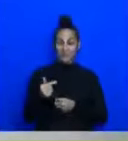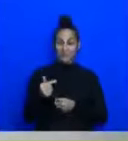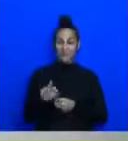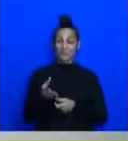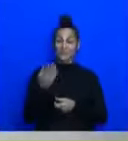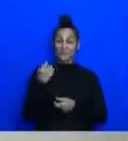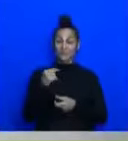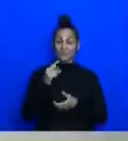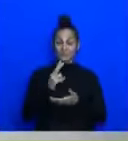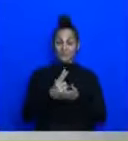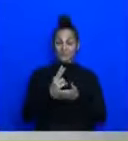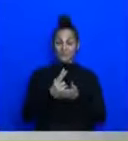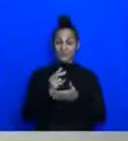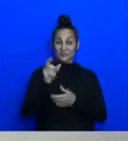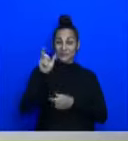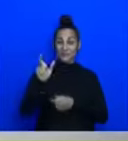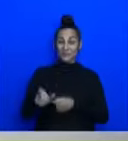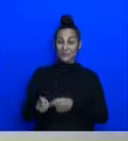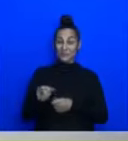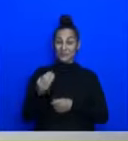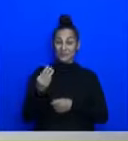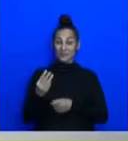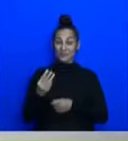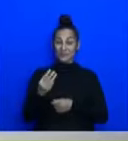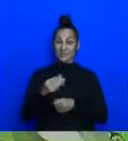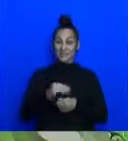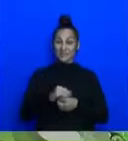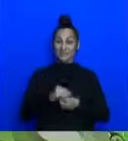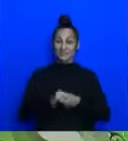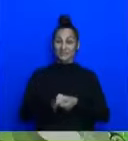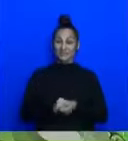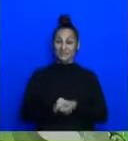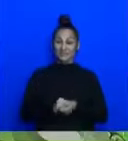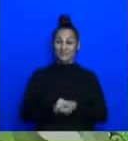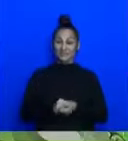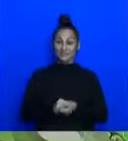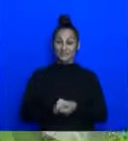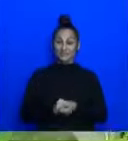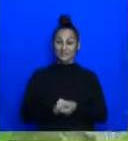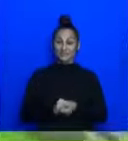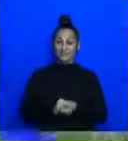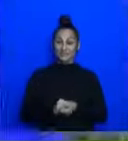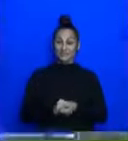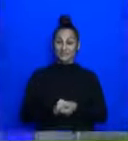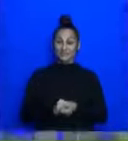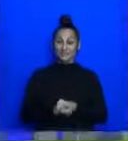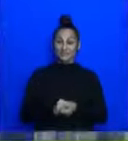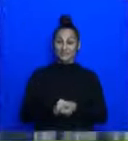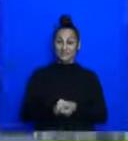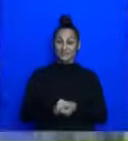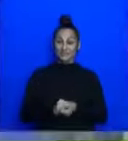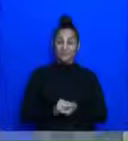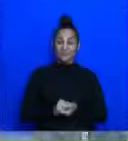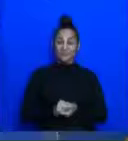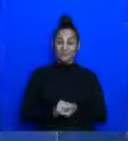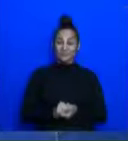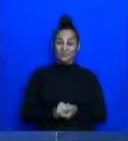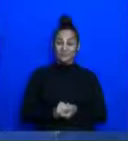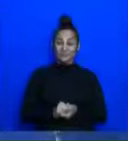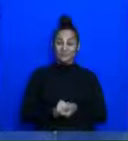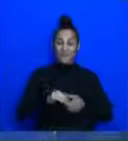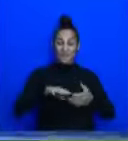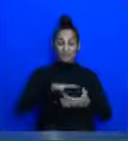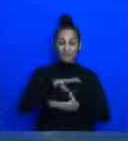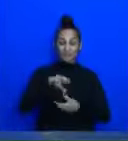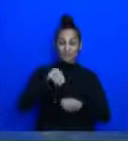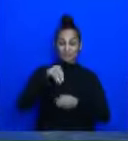Então vamos lá agora para o sorteio da coluna 3. Bola posicionada, valendo. Globo já carregado com as 10 bolas, as